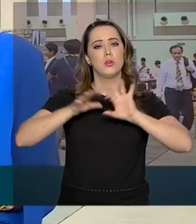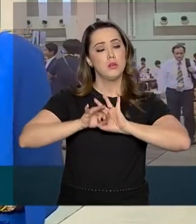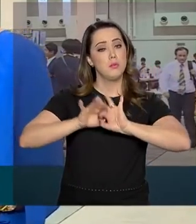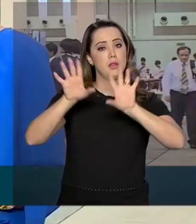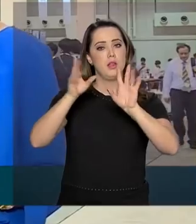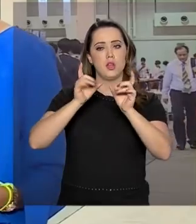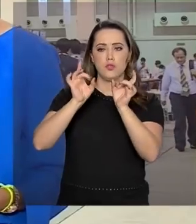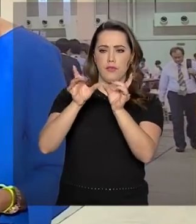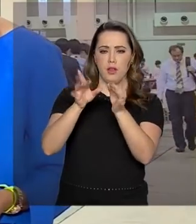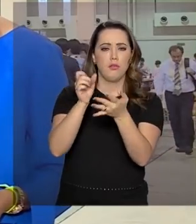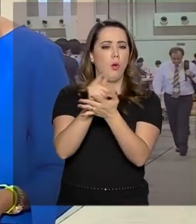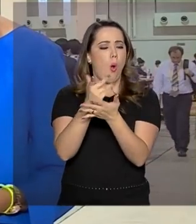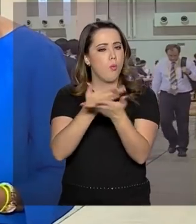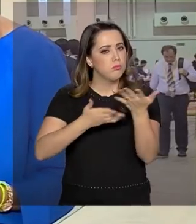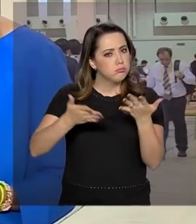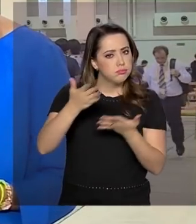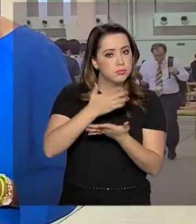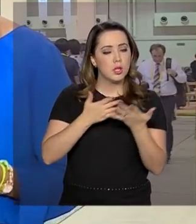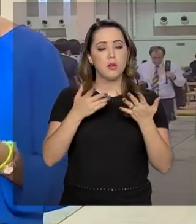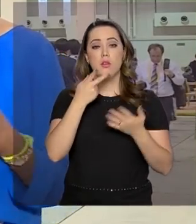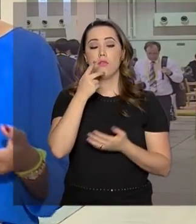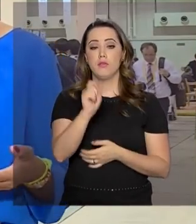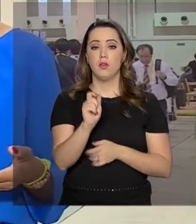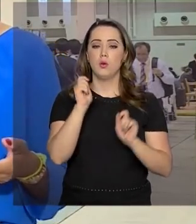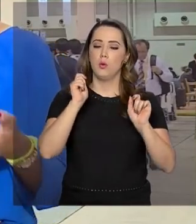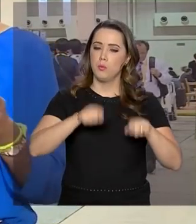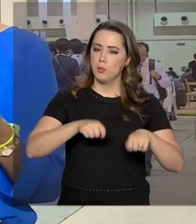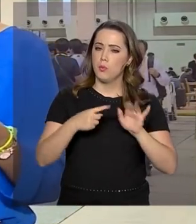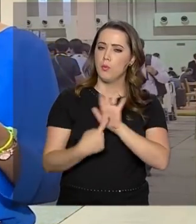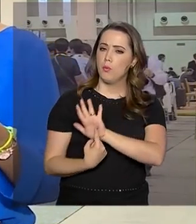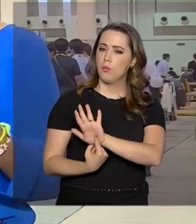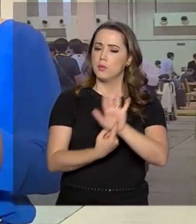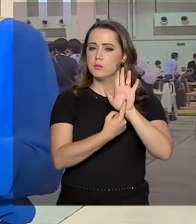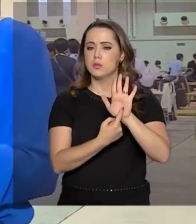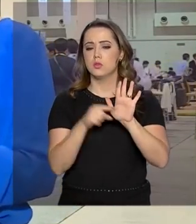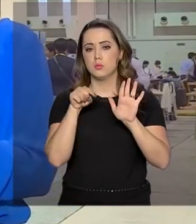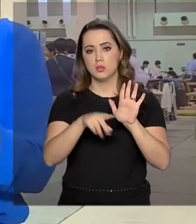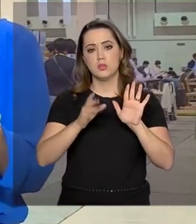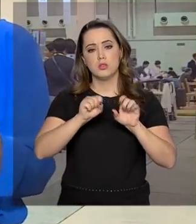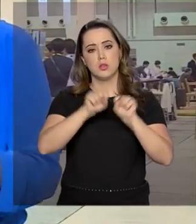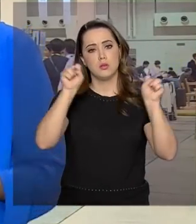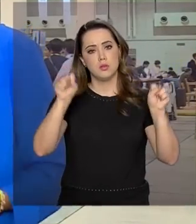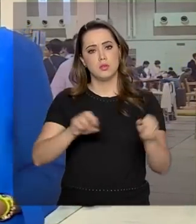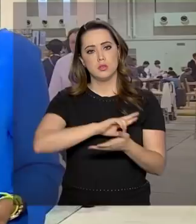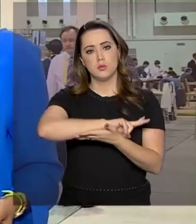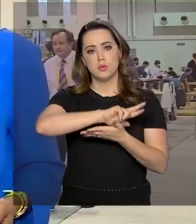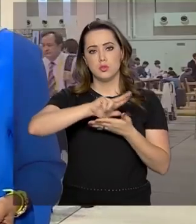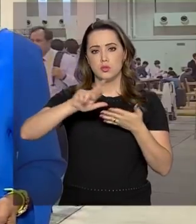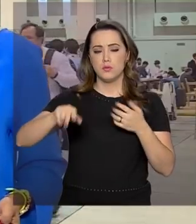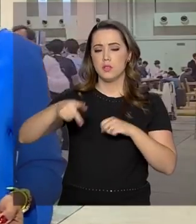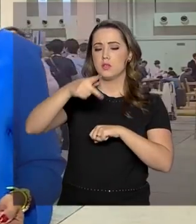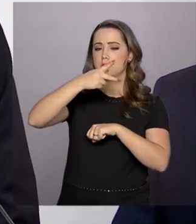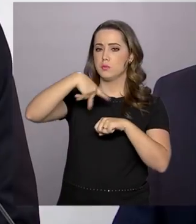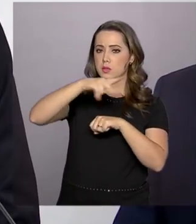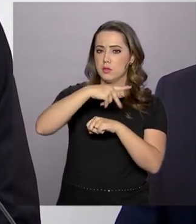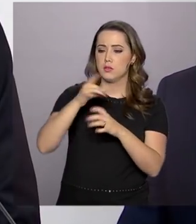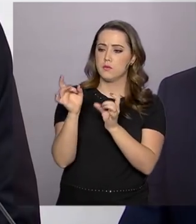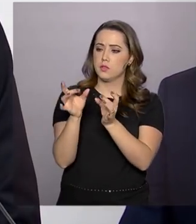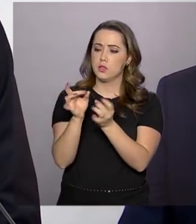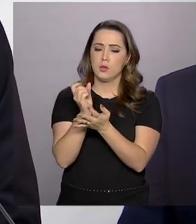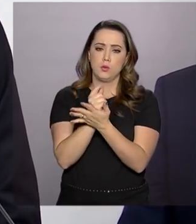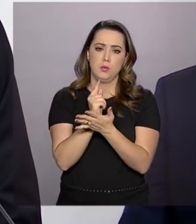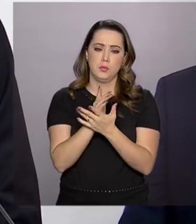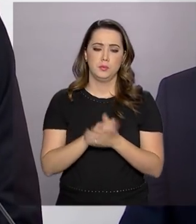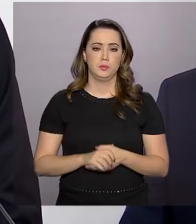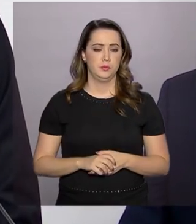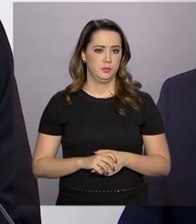econômica. O governo brasileiro reforçou sua posição em favor do sistema multilateral de comércio. Nós